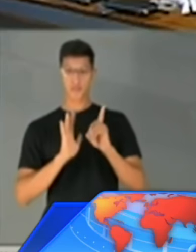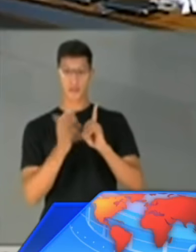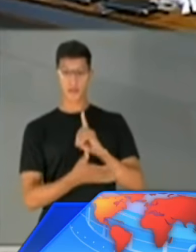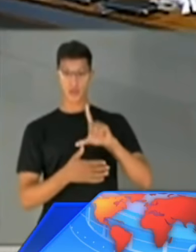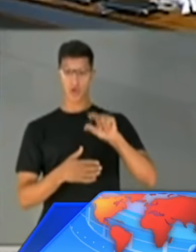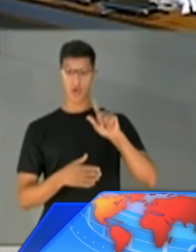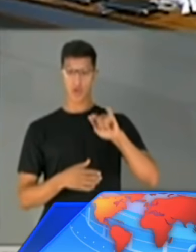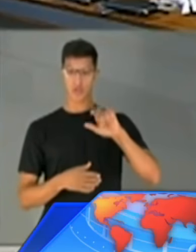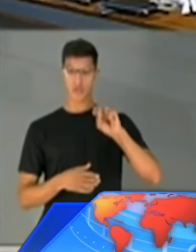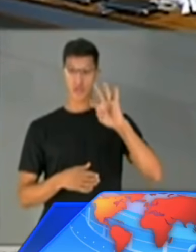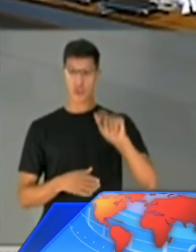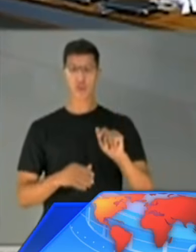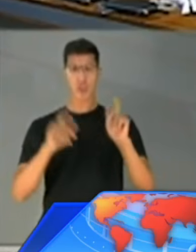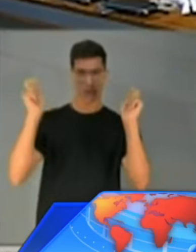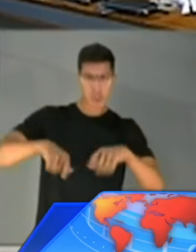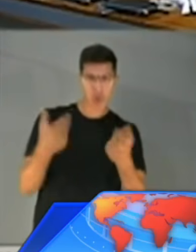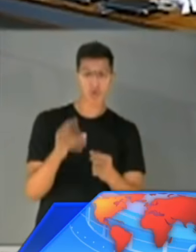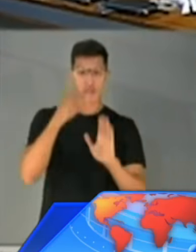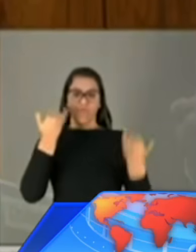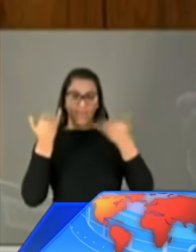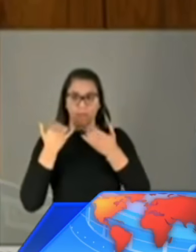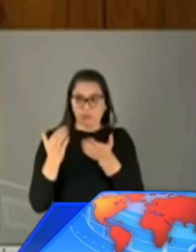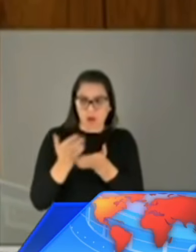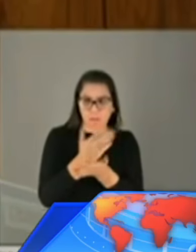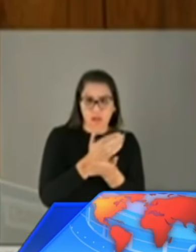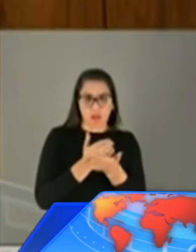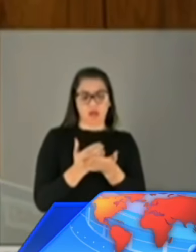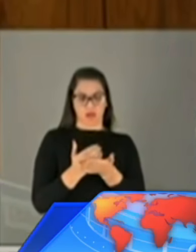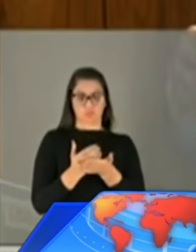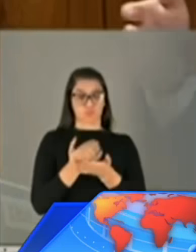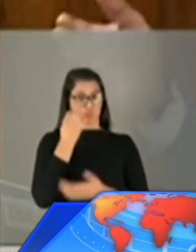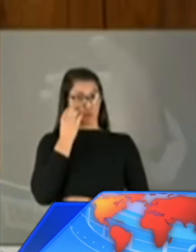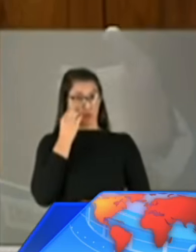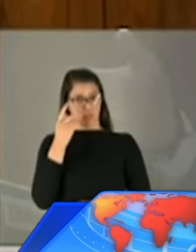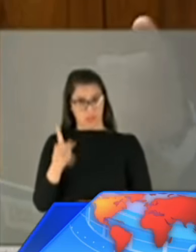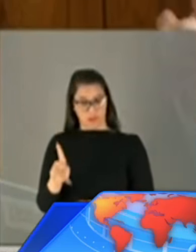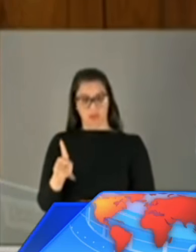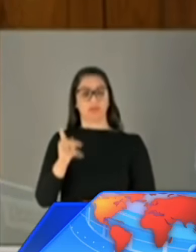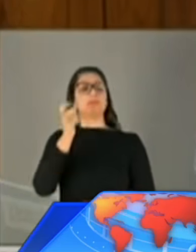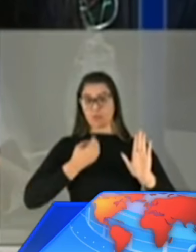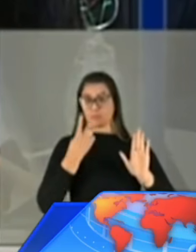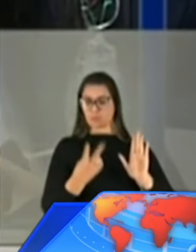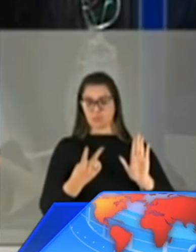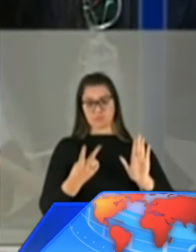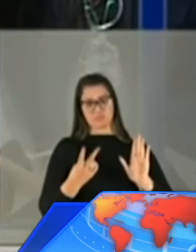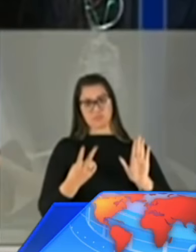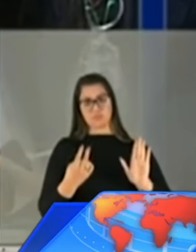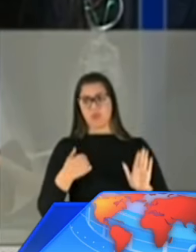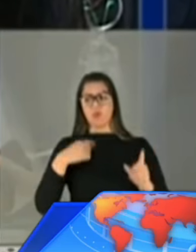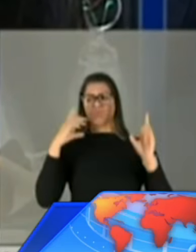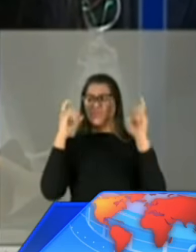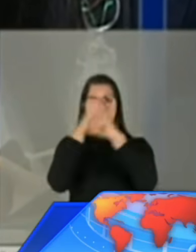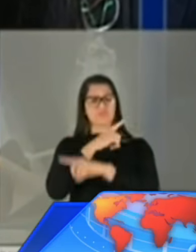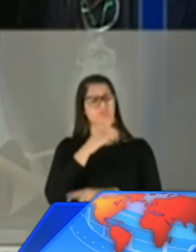A informação soou como novidade aos membros da CPI. Os senadores de oposição acusaram a servidora de faltar com detalhes e confundir